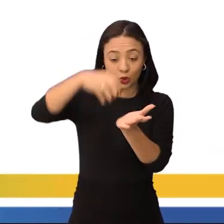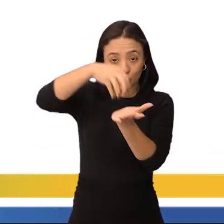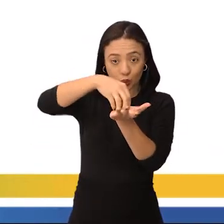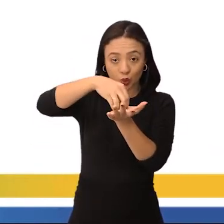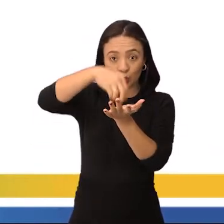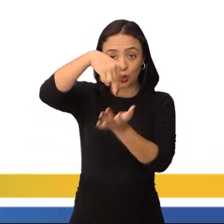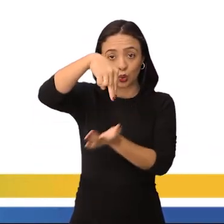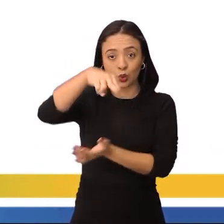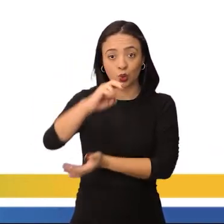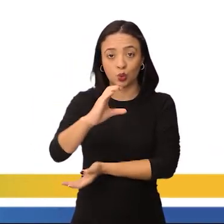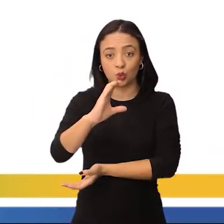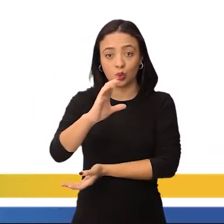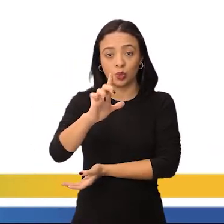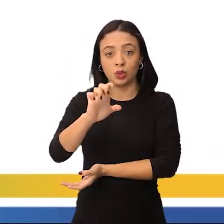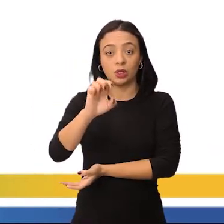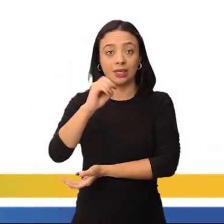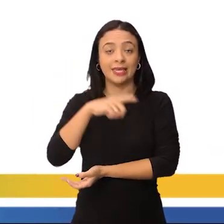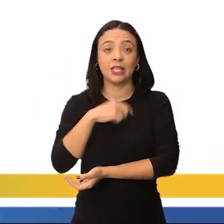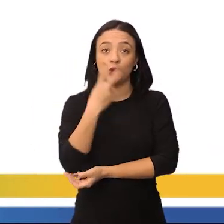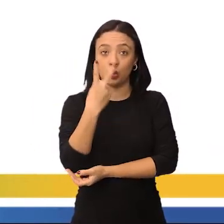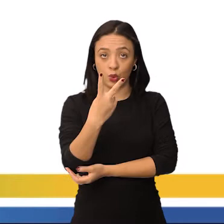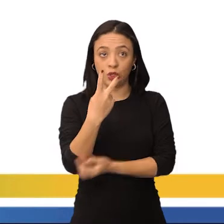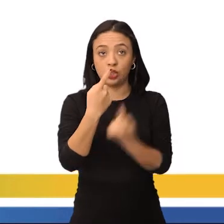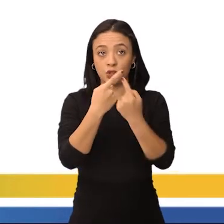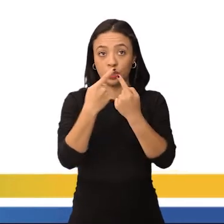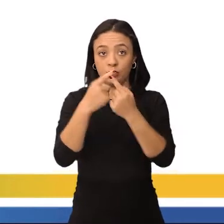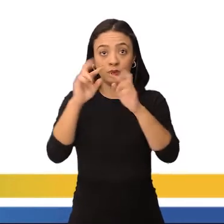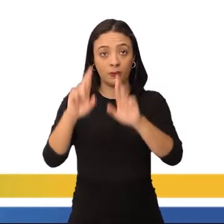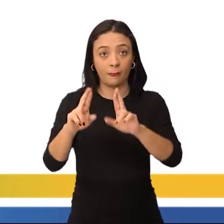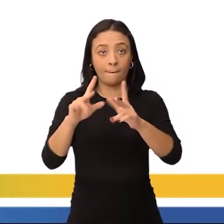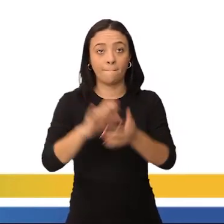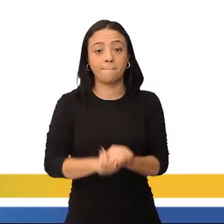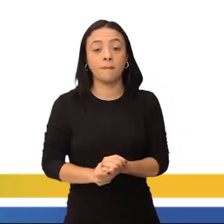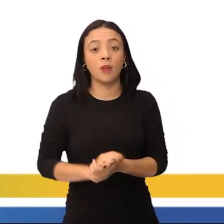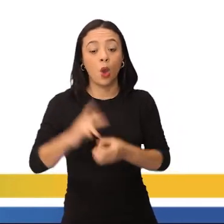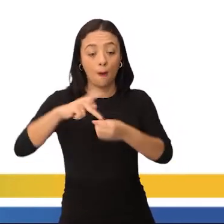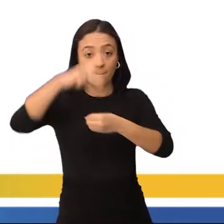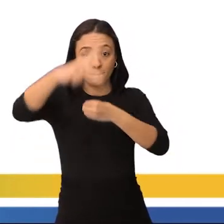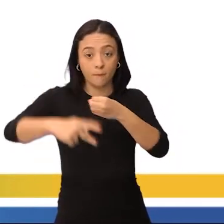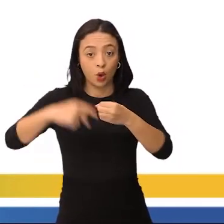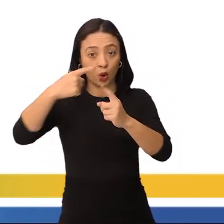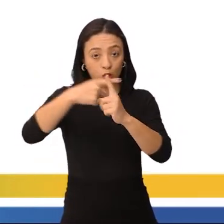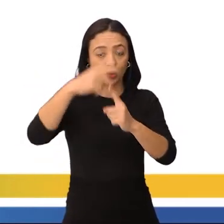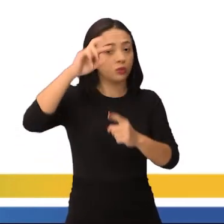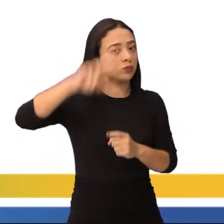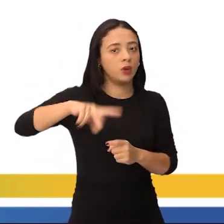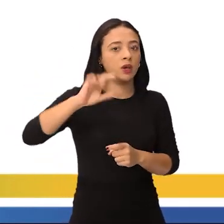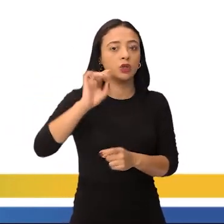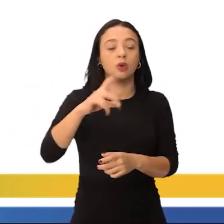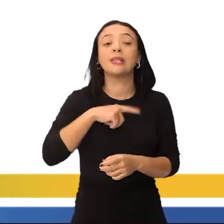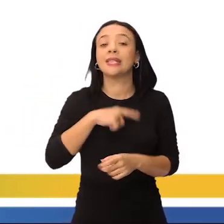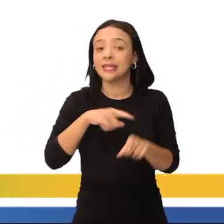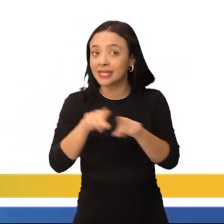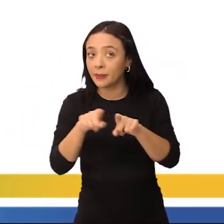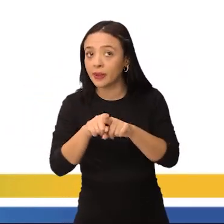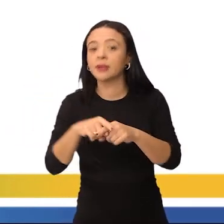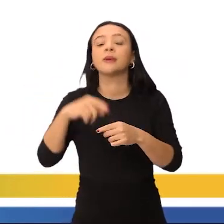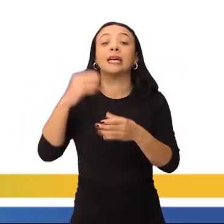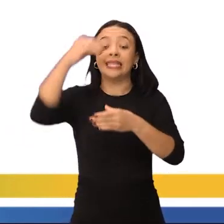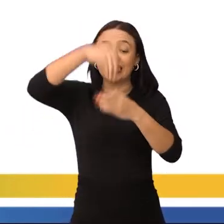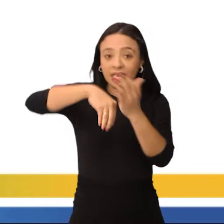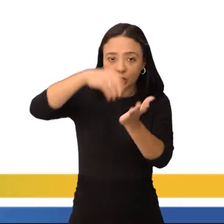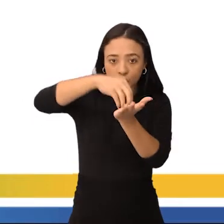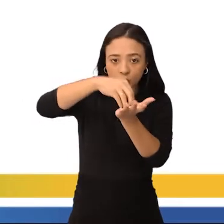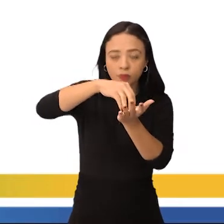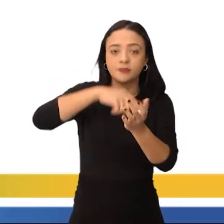e nós vamos ter dois tipos de partículas já não é só o pronto tá dentro nunca nós temos o próprio